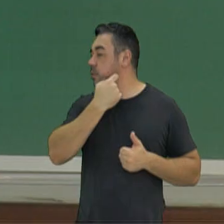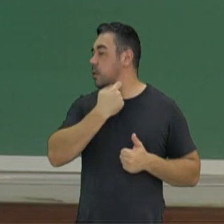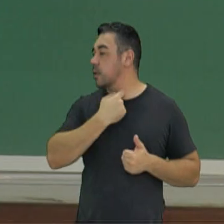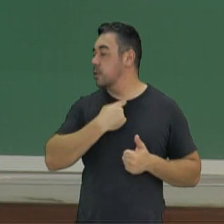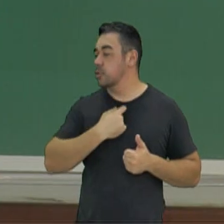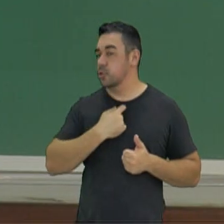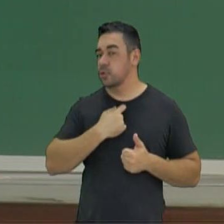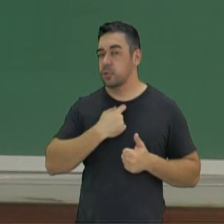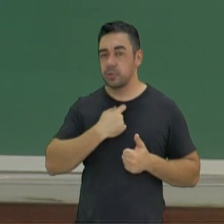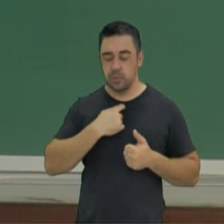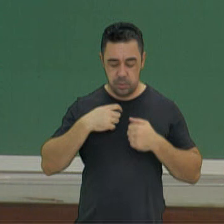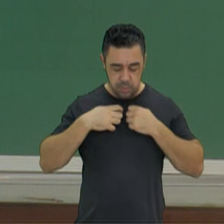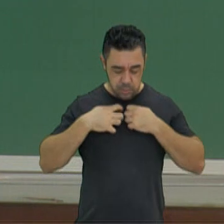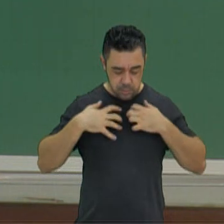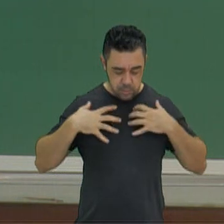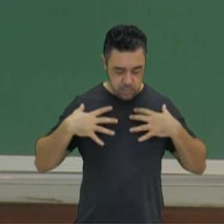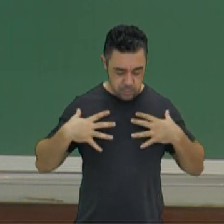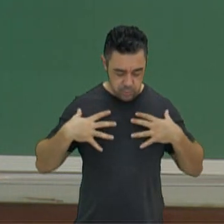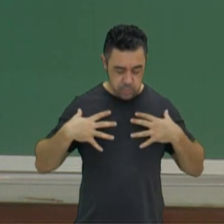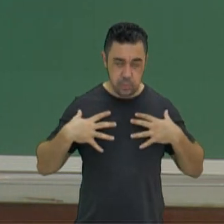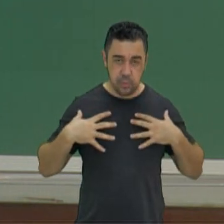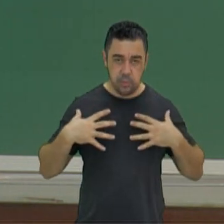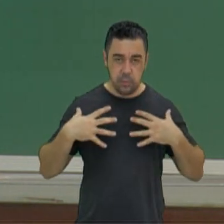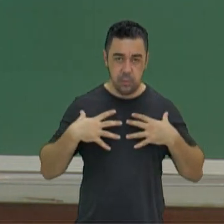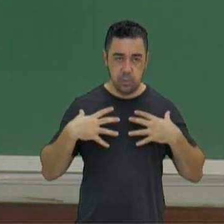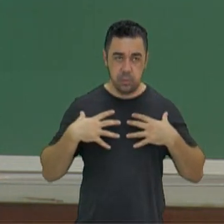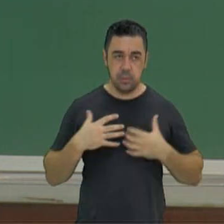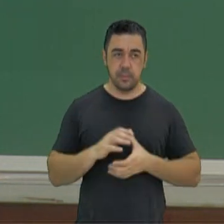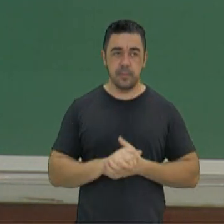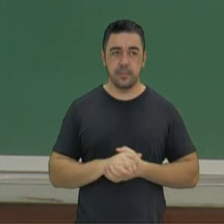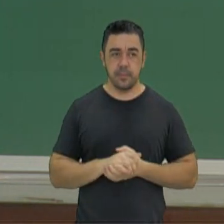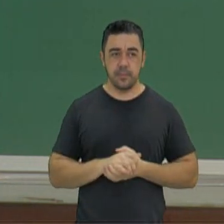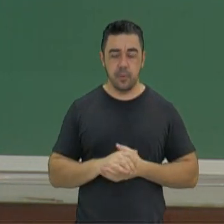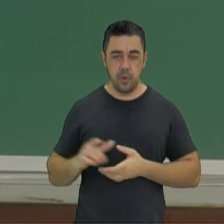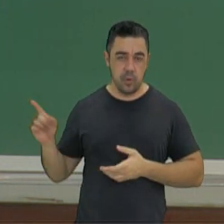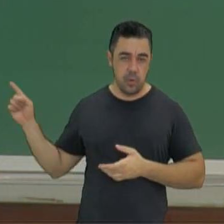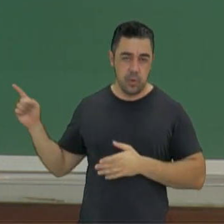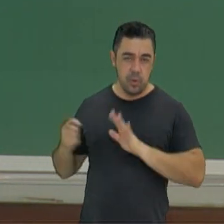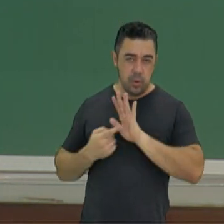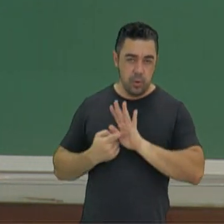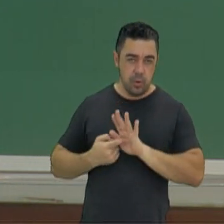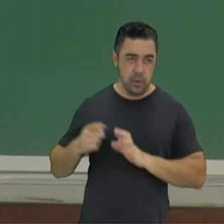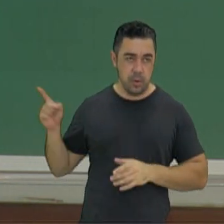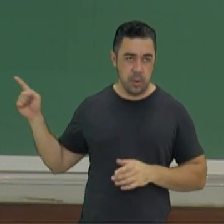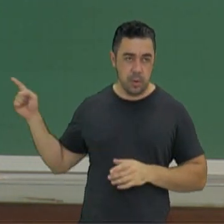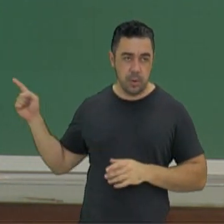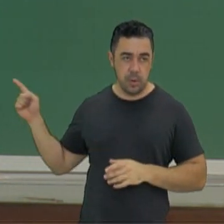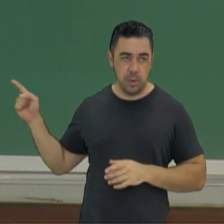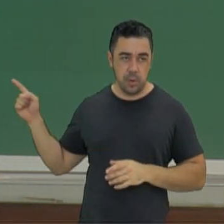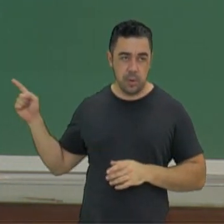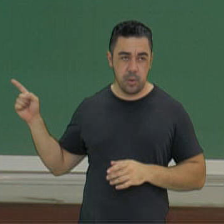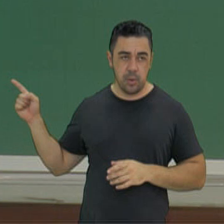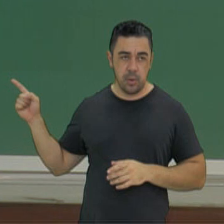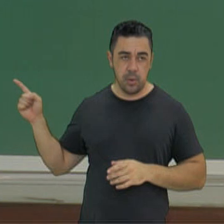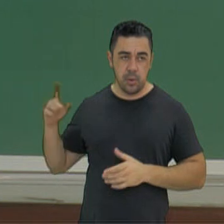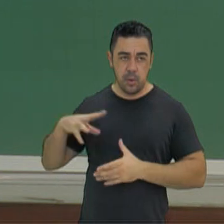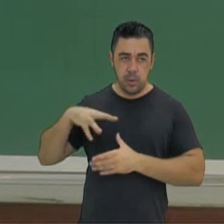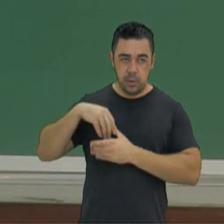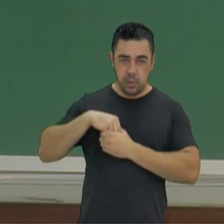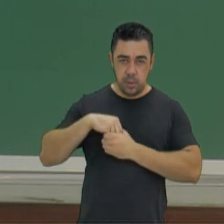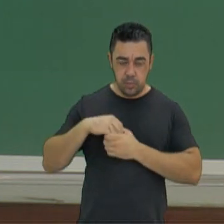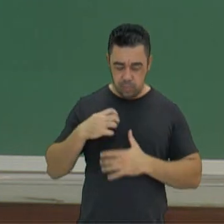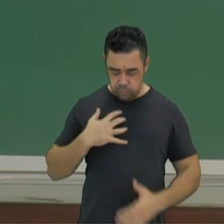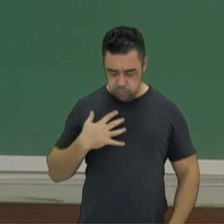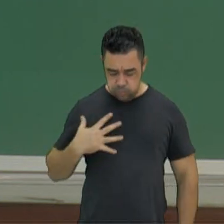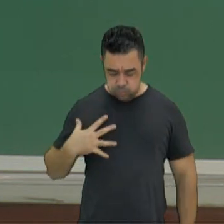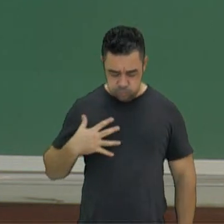traqueia, brônquios, bronquíolos e alvéolos pulmonares. E aí, esses últimos elementos formando aqui dentro no interior dos